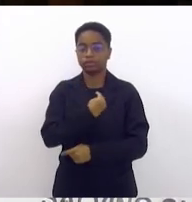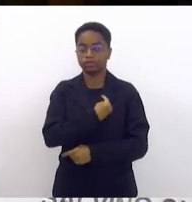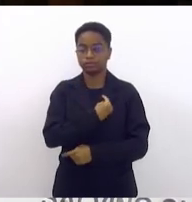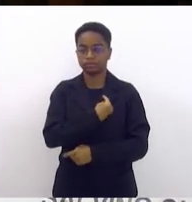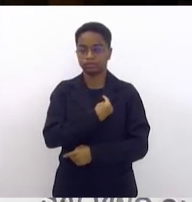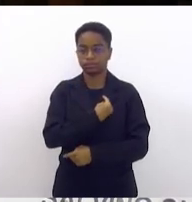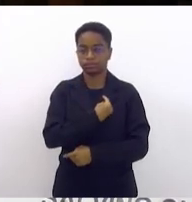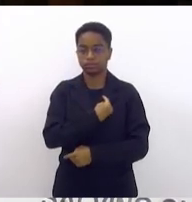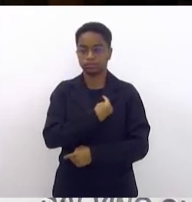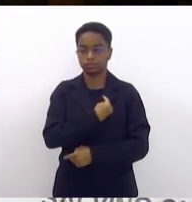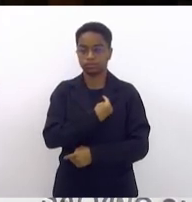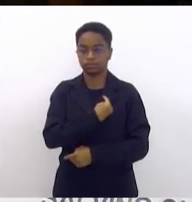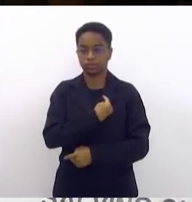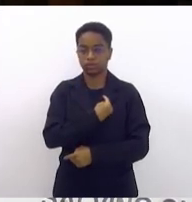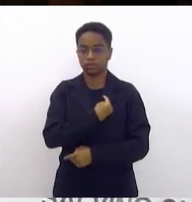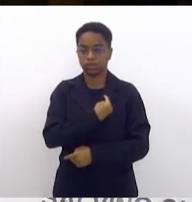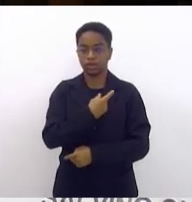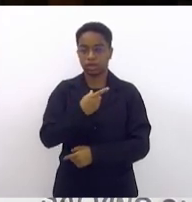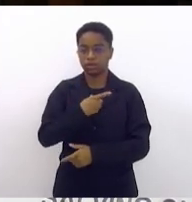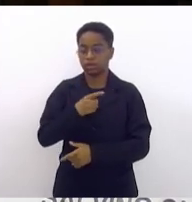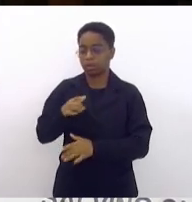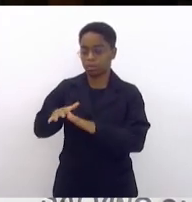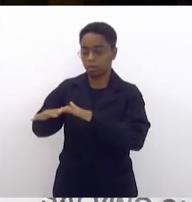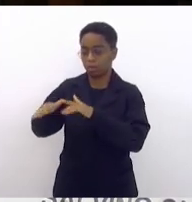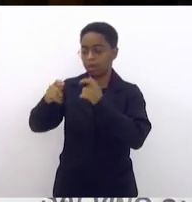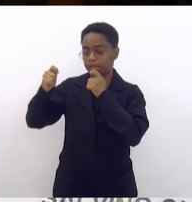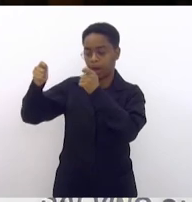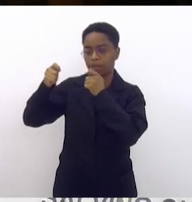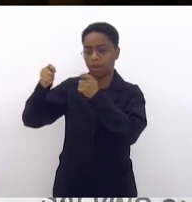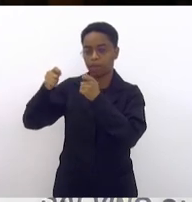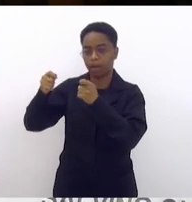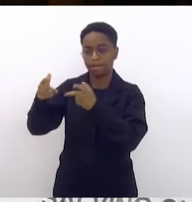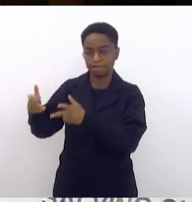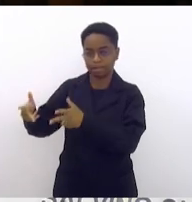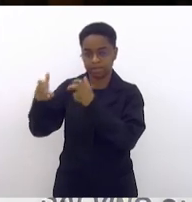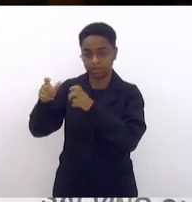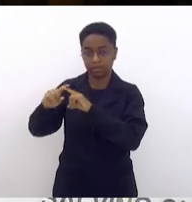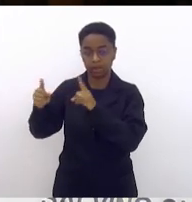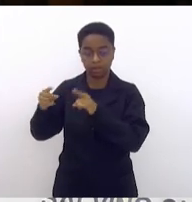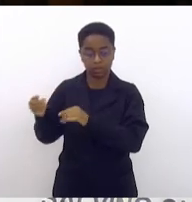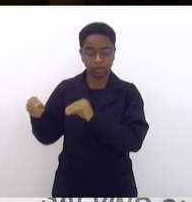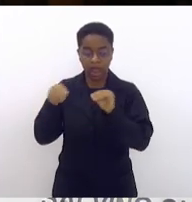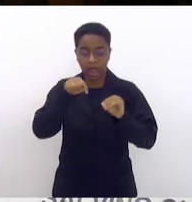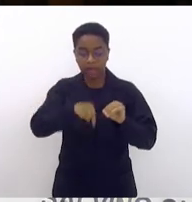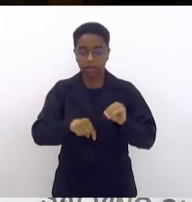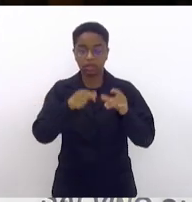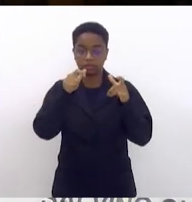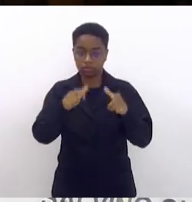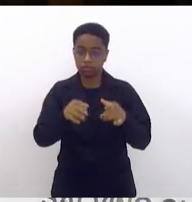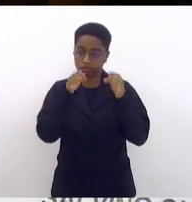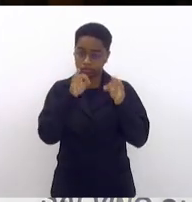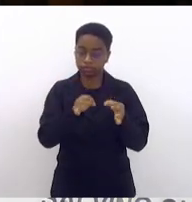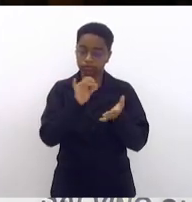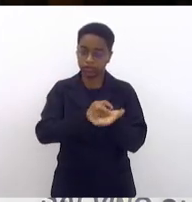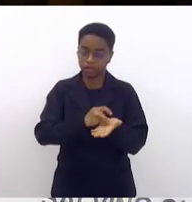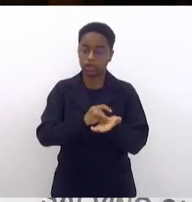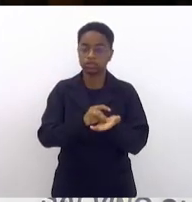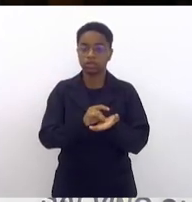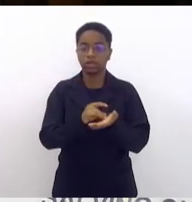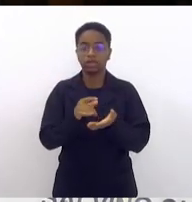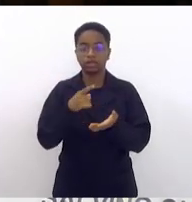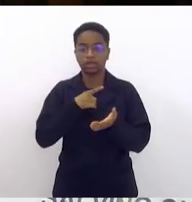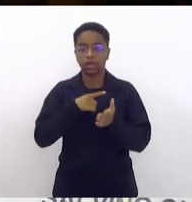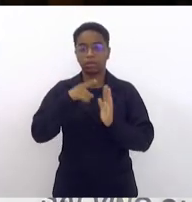da da militância de observar de longe e vem pra vida real para ter a caneta para conseguir trazer esses